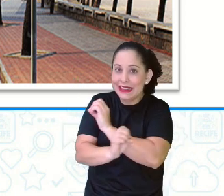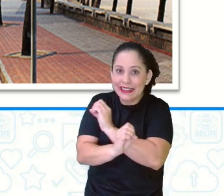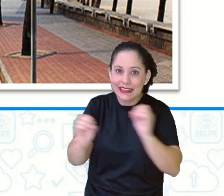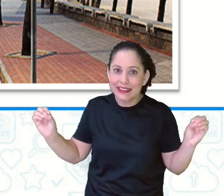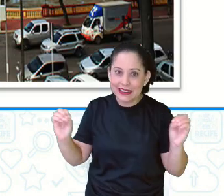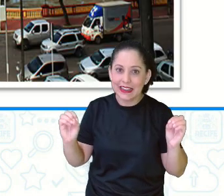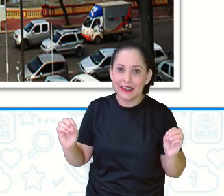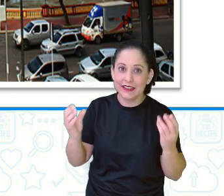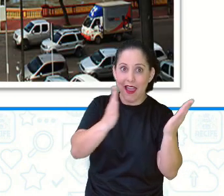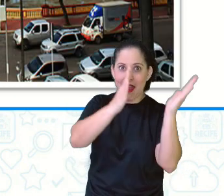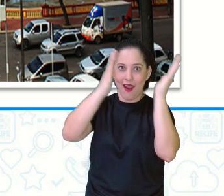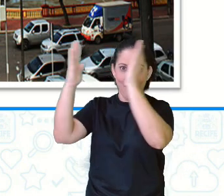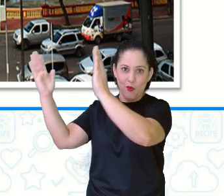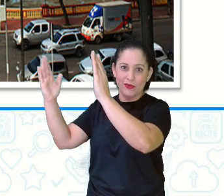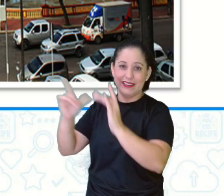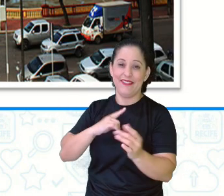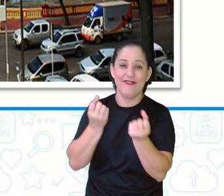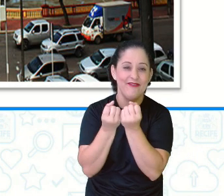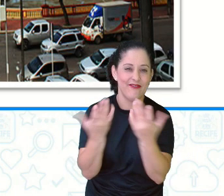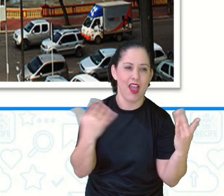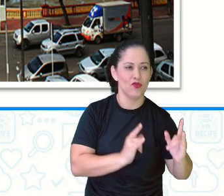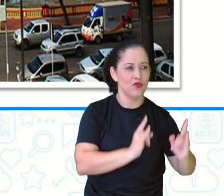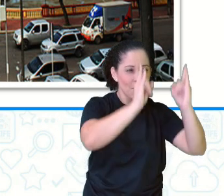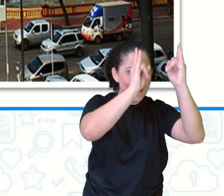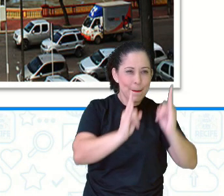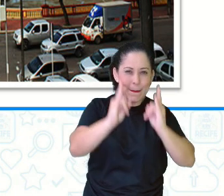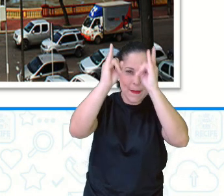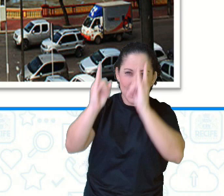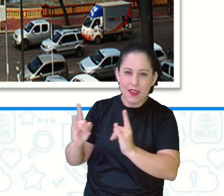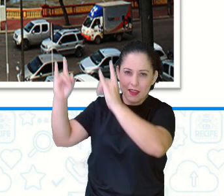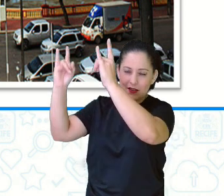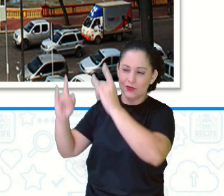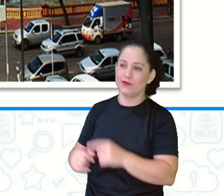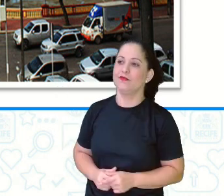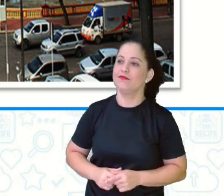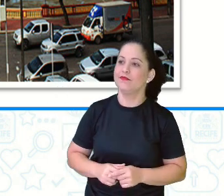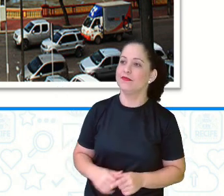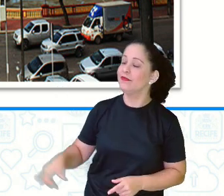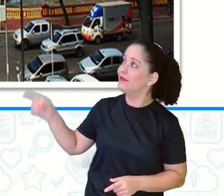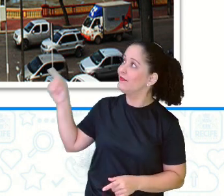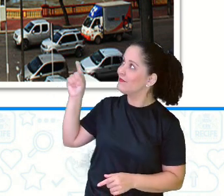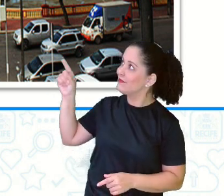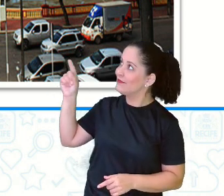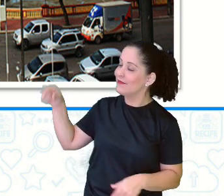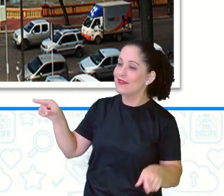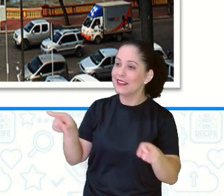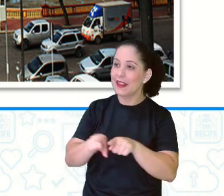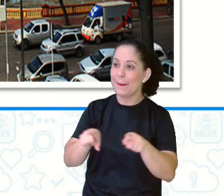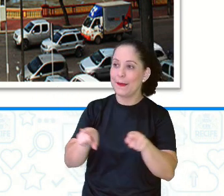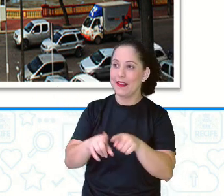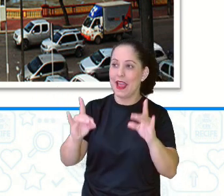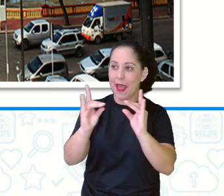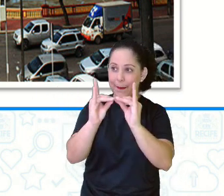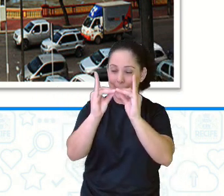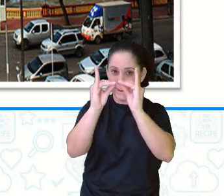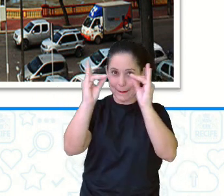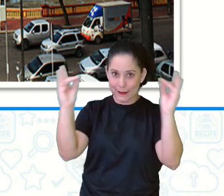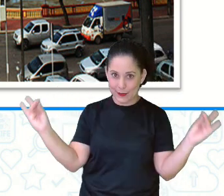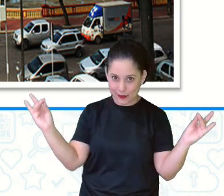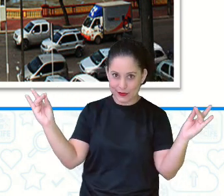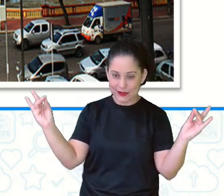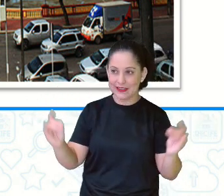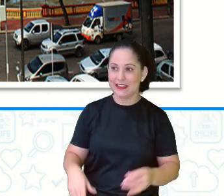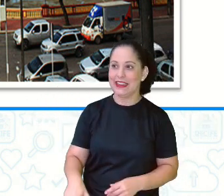veículos também estacionados. E essa outra foto, que também é a daqui da ponte, olha só, aqui está